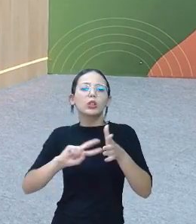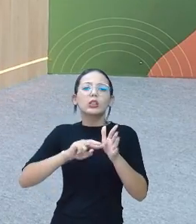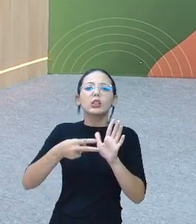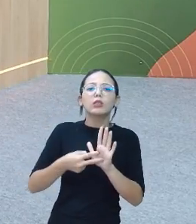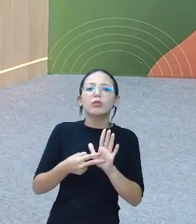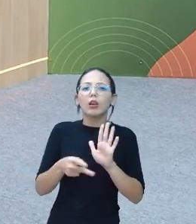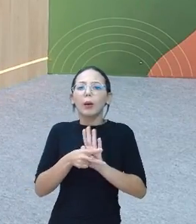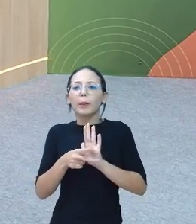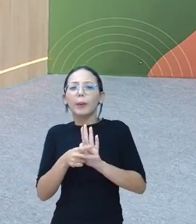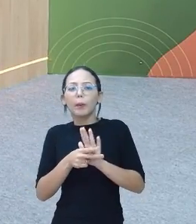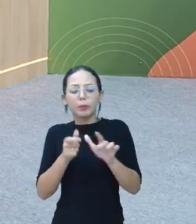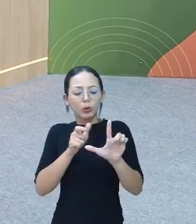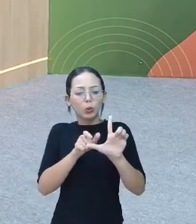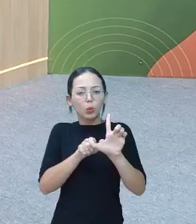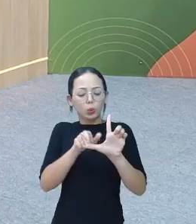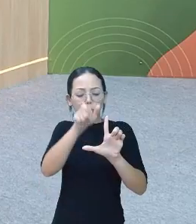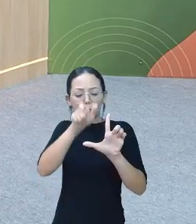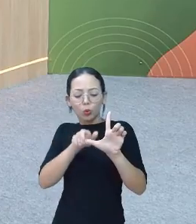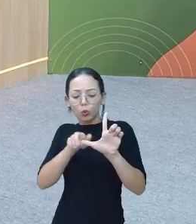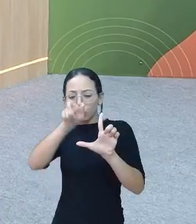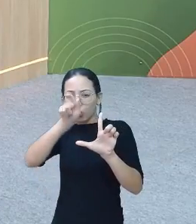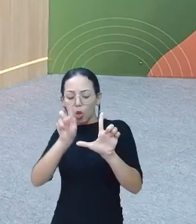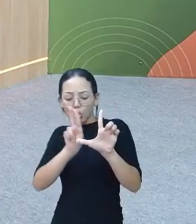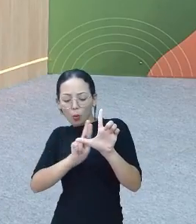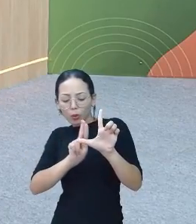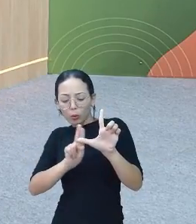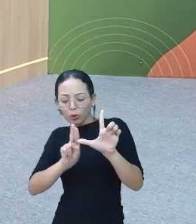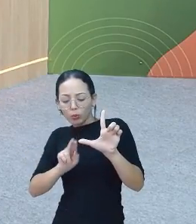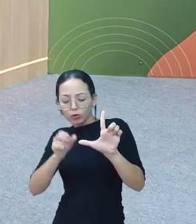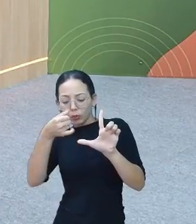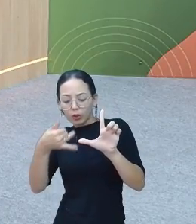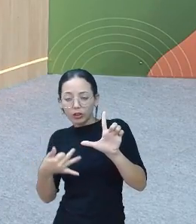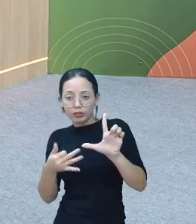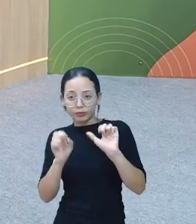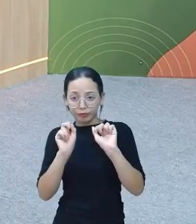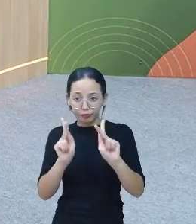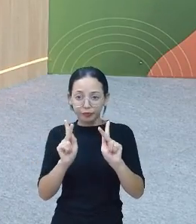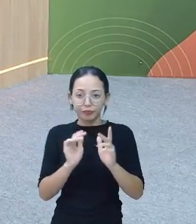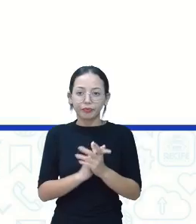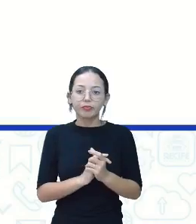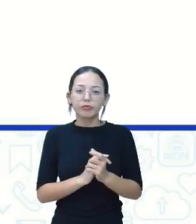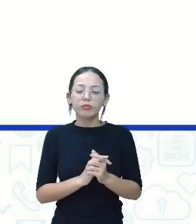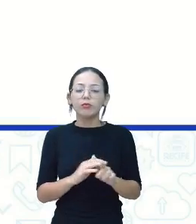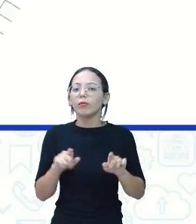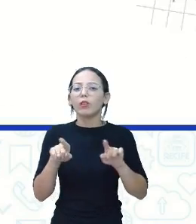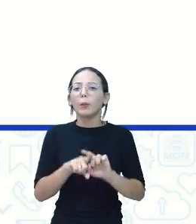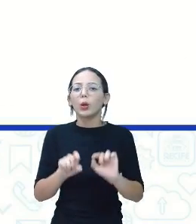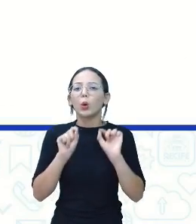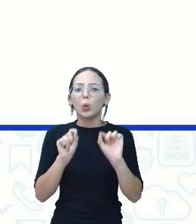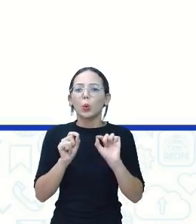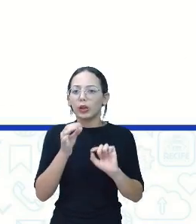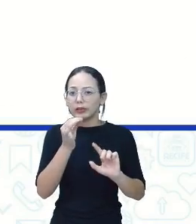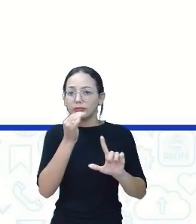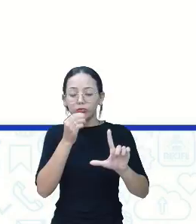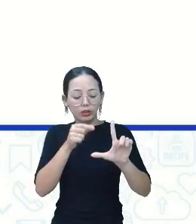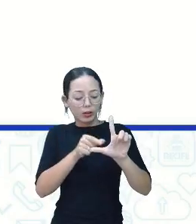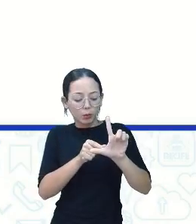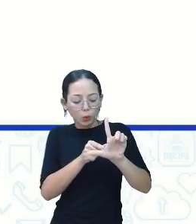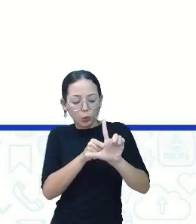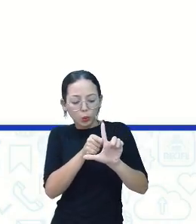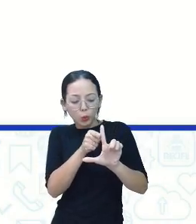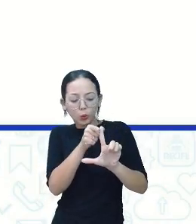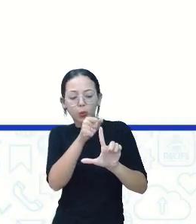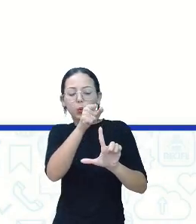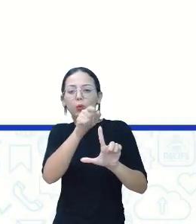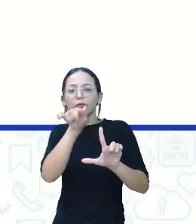aqueles elementos que estão representados no gráfico. O outro eixo ali, em geral, a gente coloca os valores,